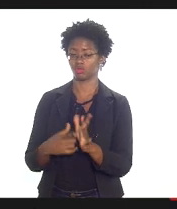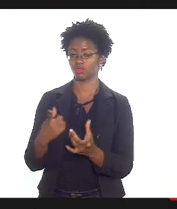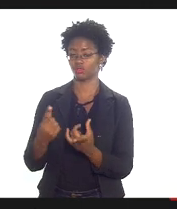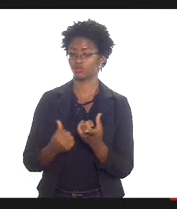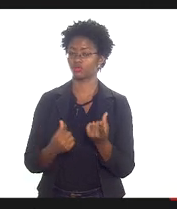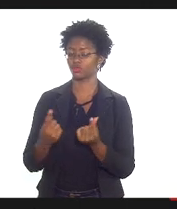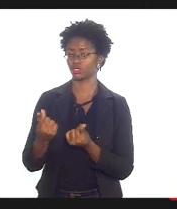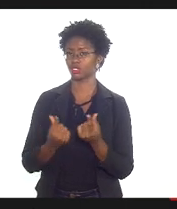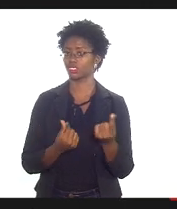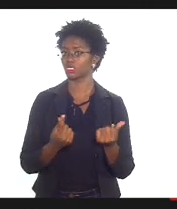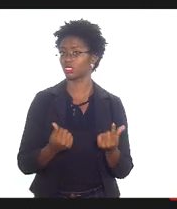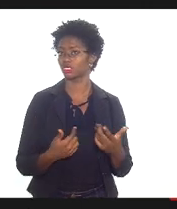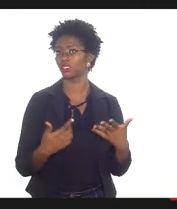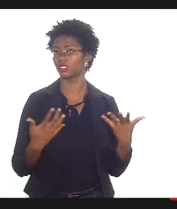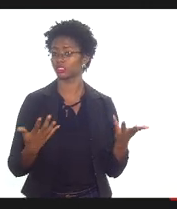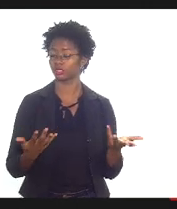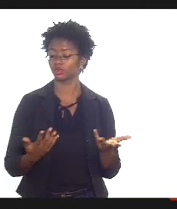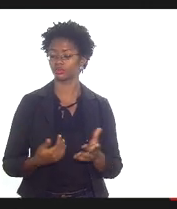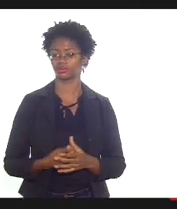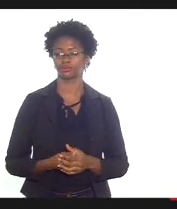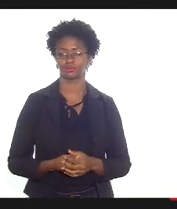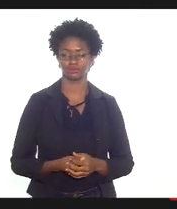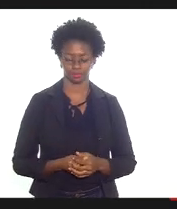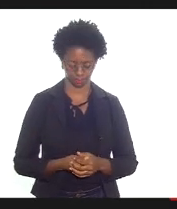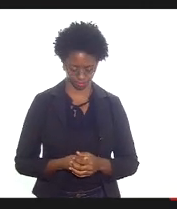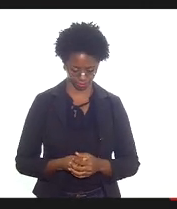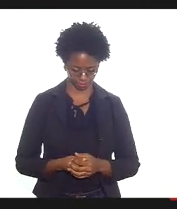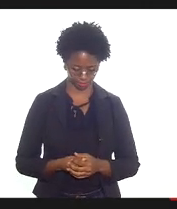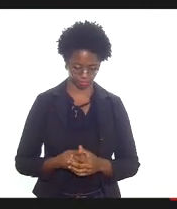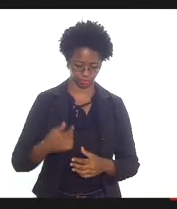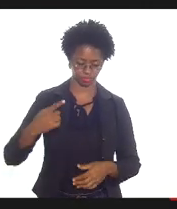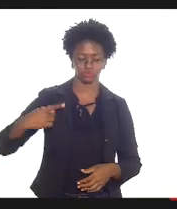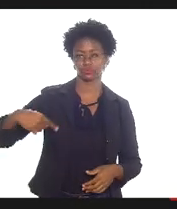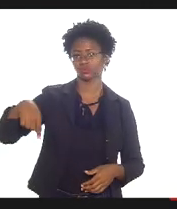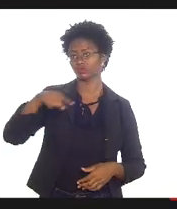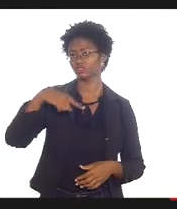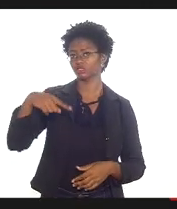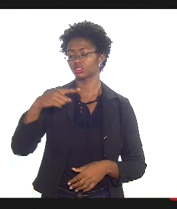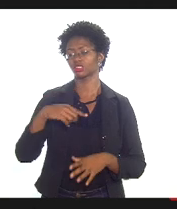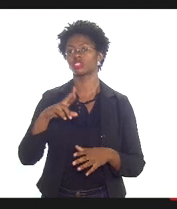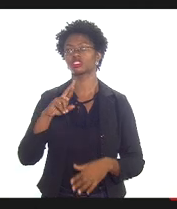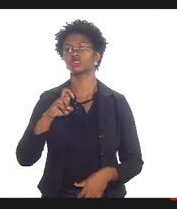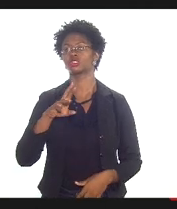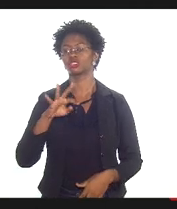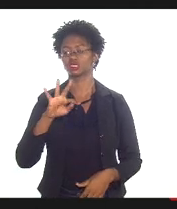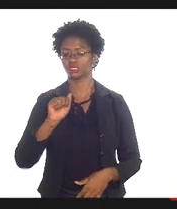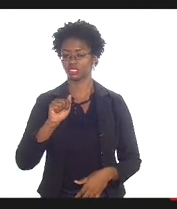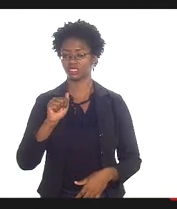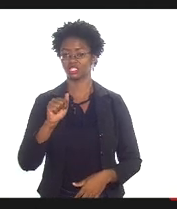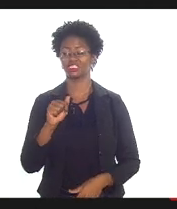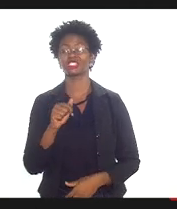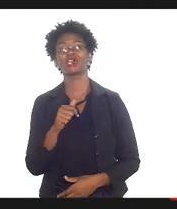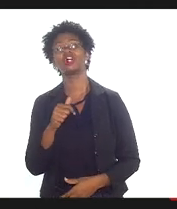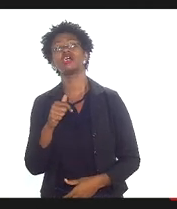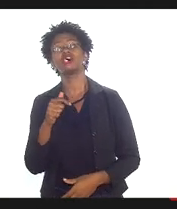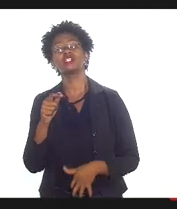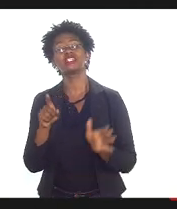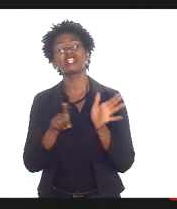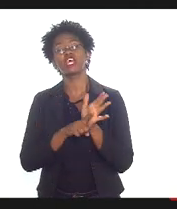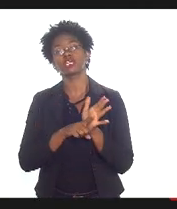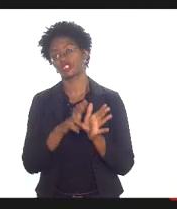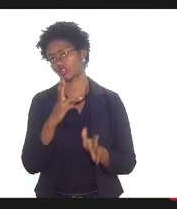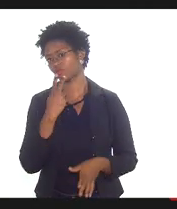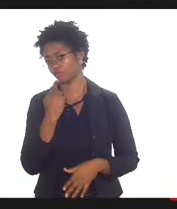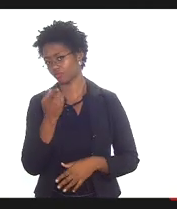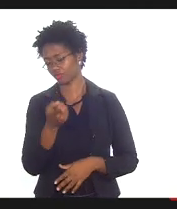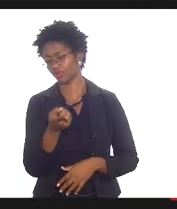né? Então, essas são as receitas líquidas negativas que se falam. Por exemplo,